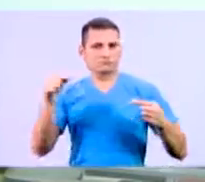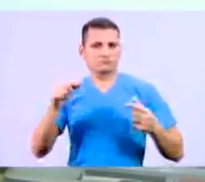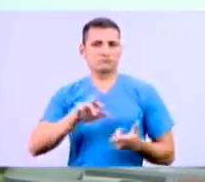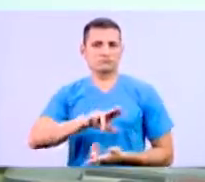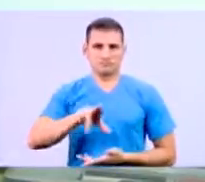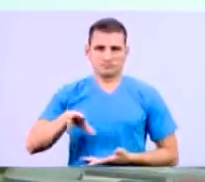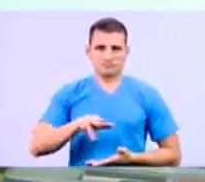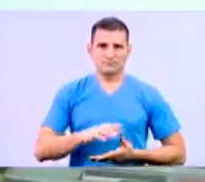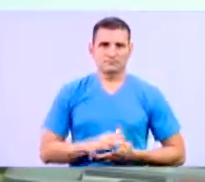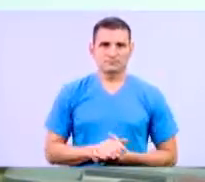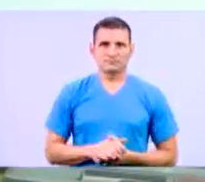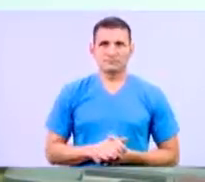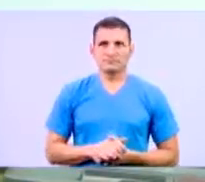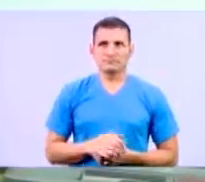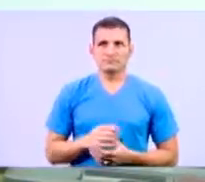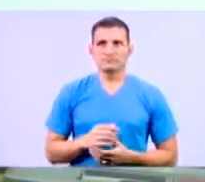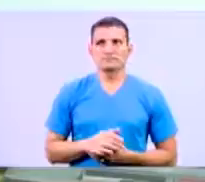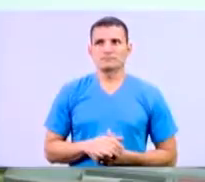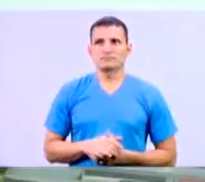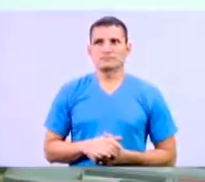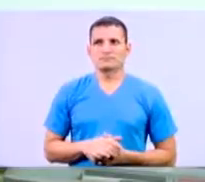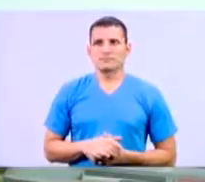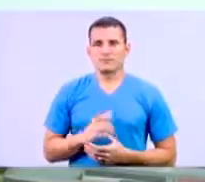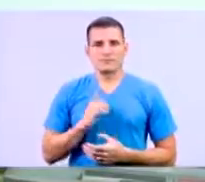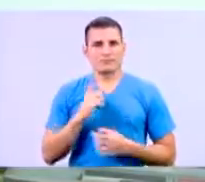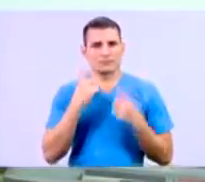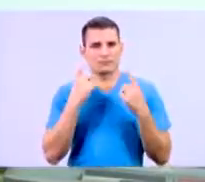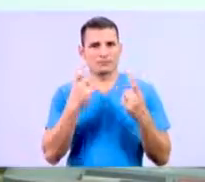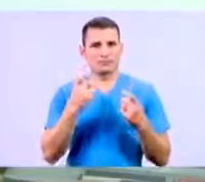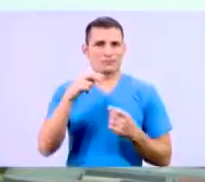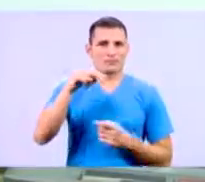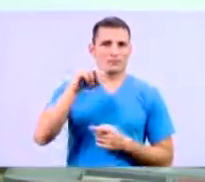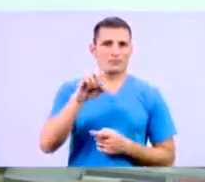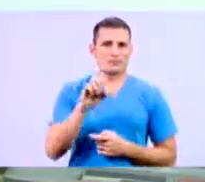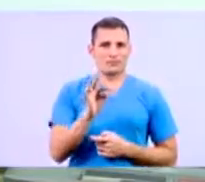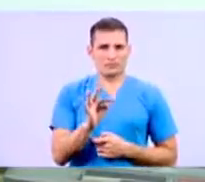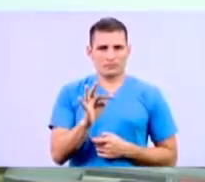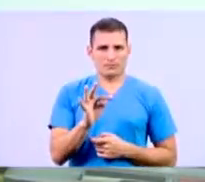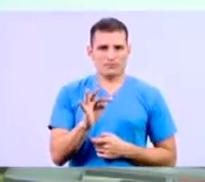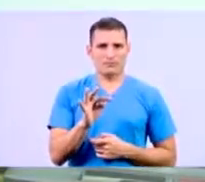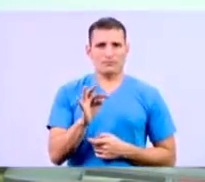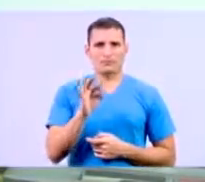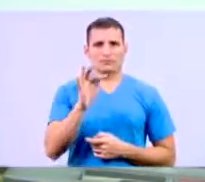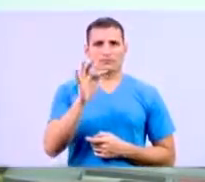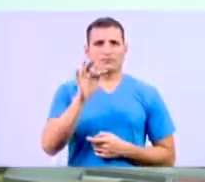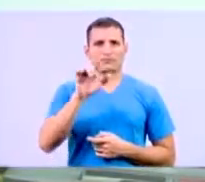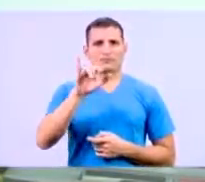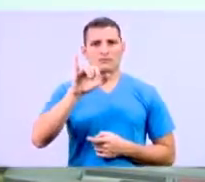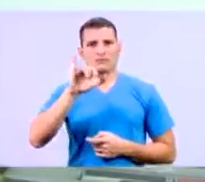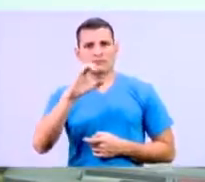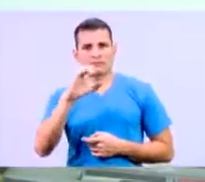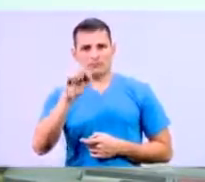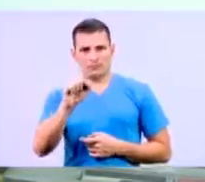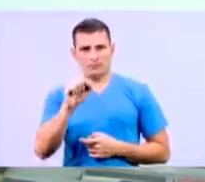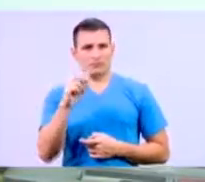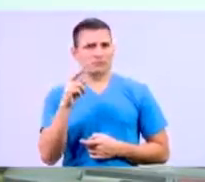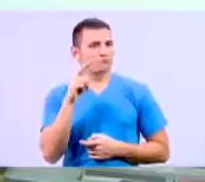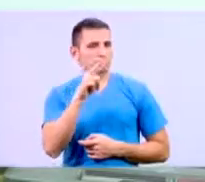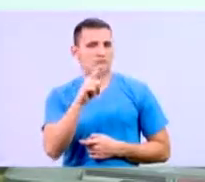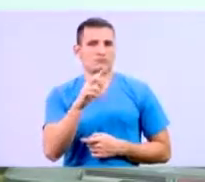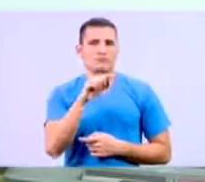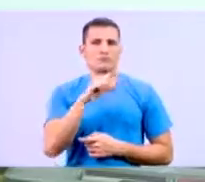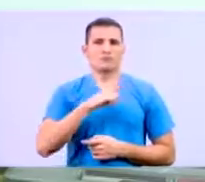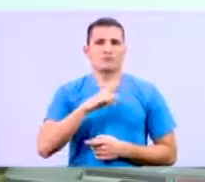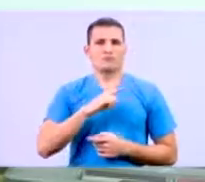Então, tem uma curiosidade, né, que, por exemplo, o Netflix, vocês devem conhecer, um portal aí que tem vídeos, né, que você